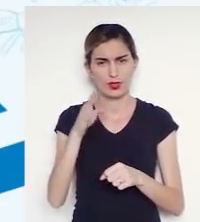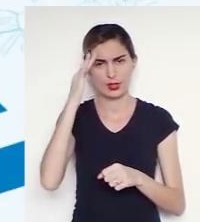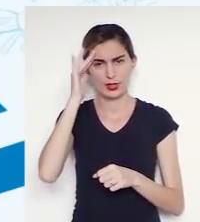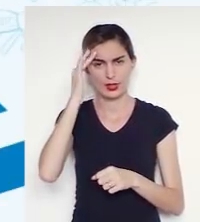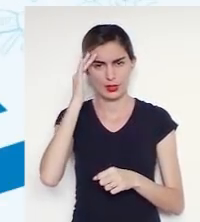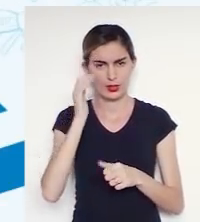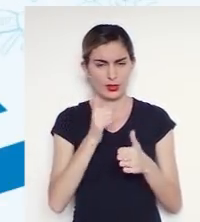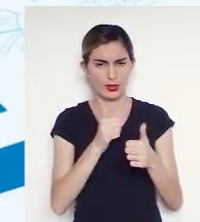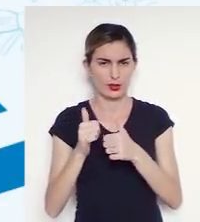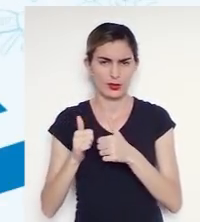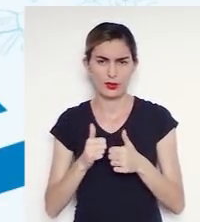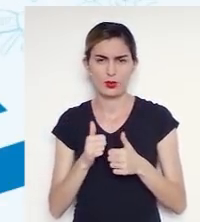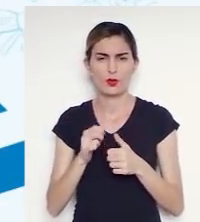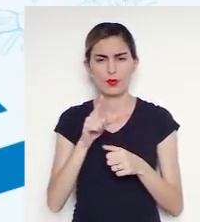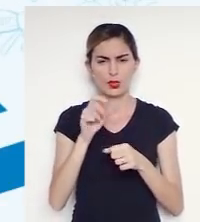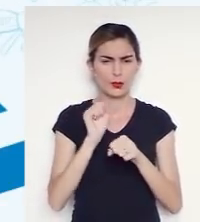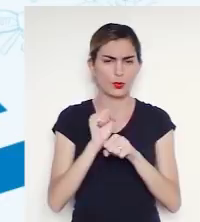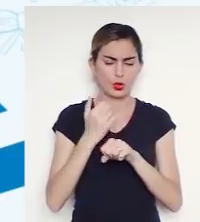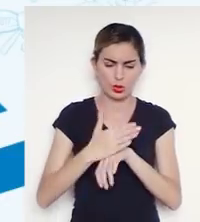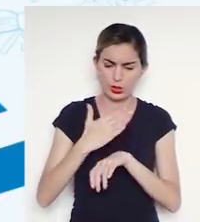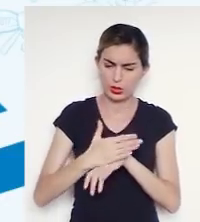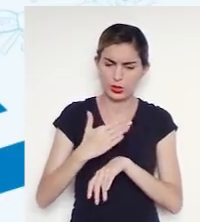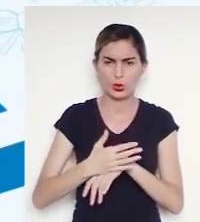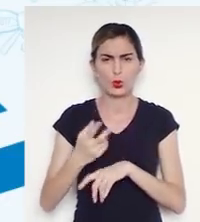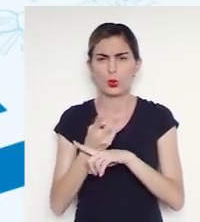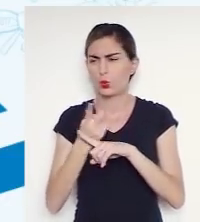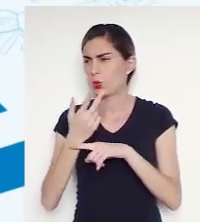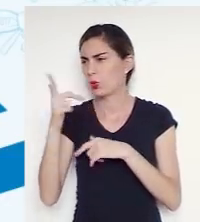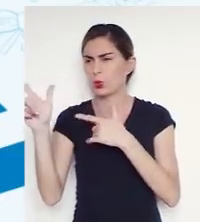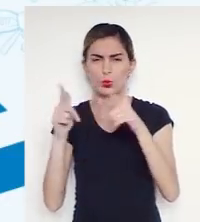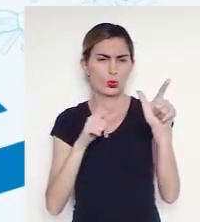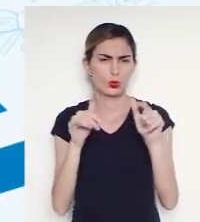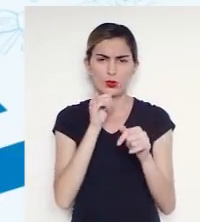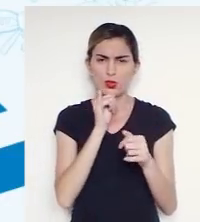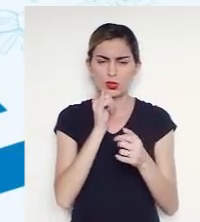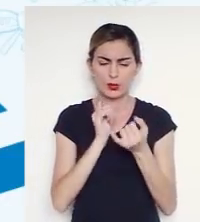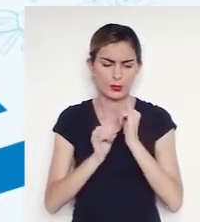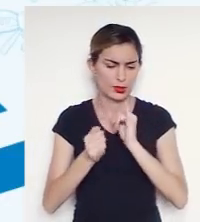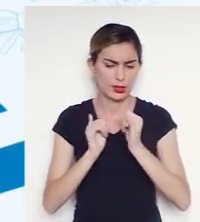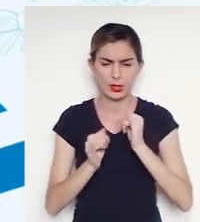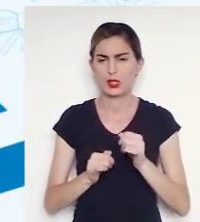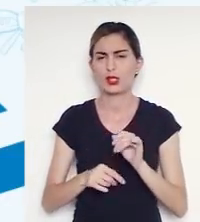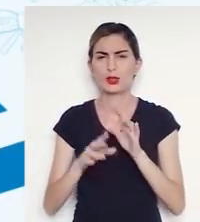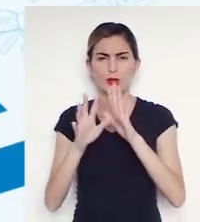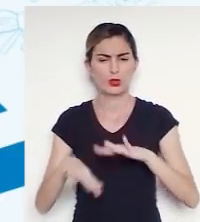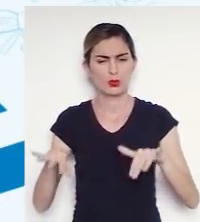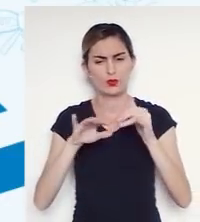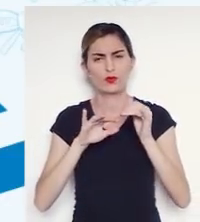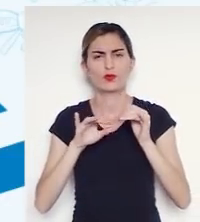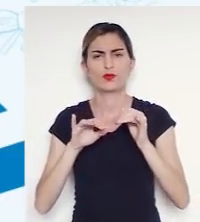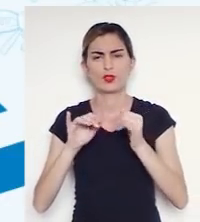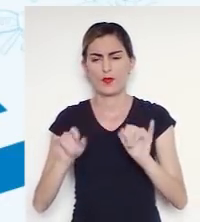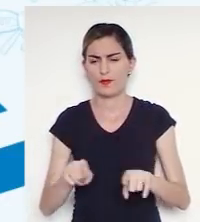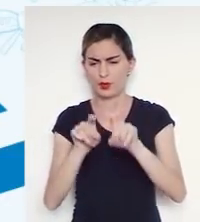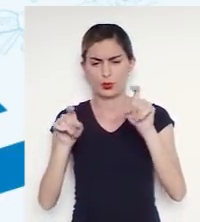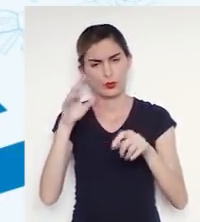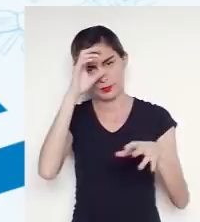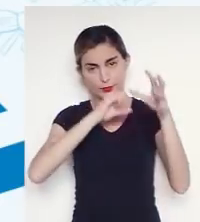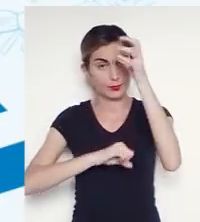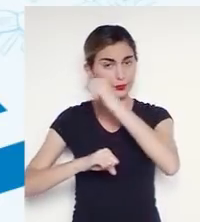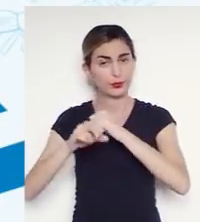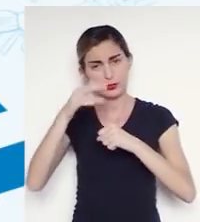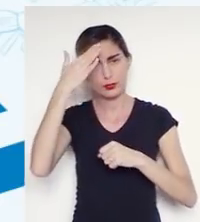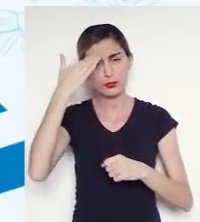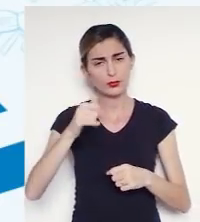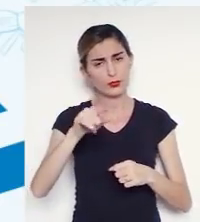tenha entendido, tá bom? Você pode praticar, buscar outros exemplos na internet, nos ambientes virtuais de aprendizagem. E